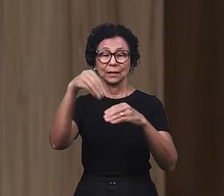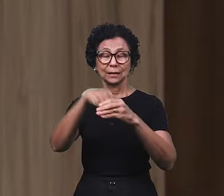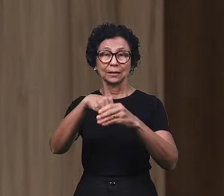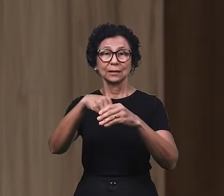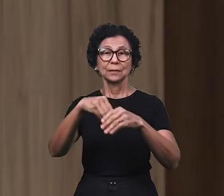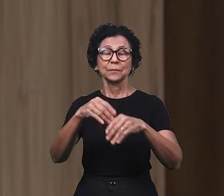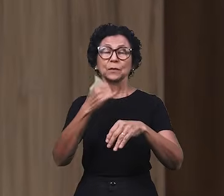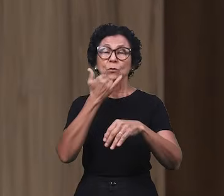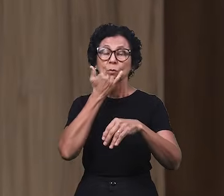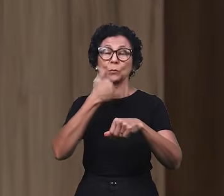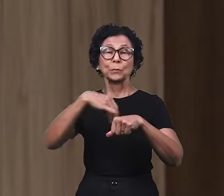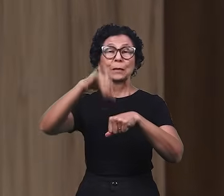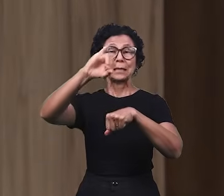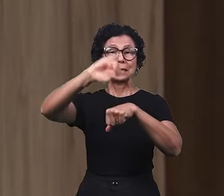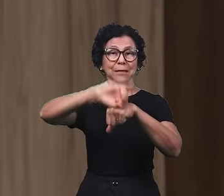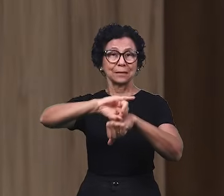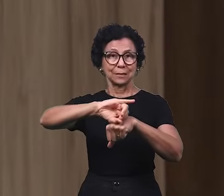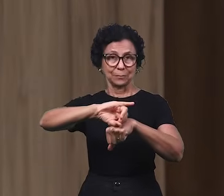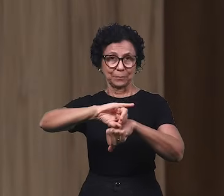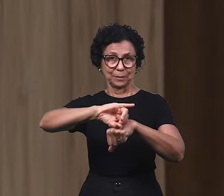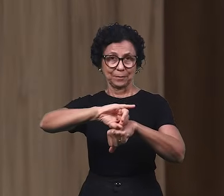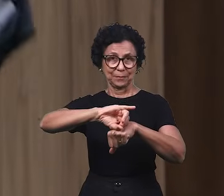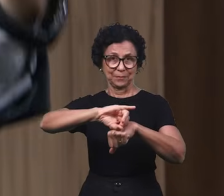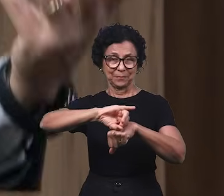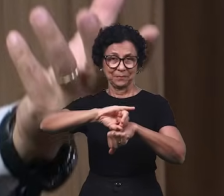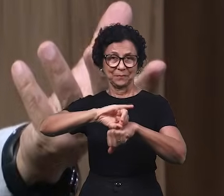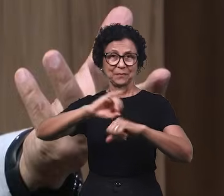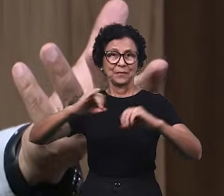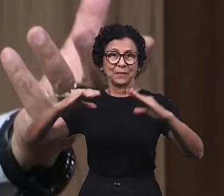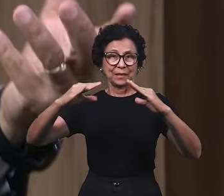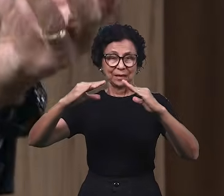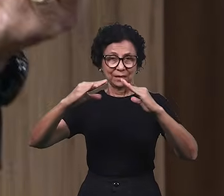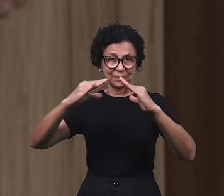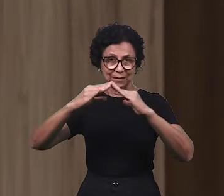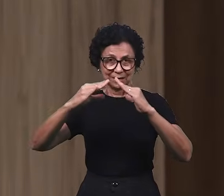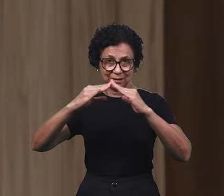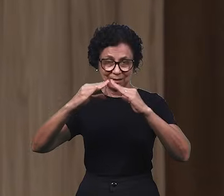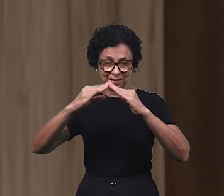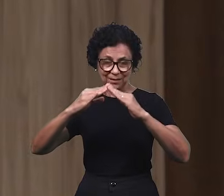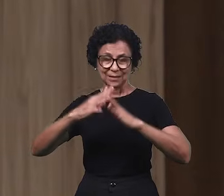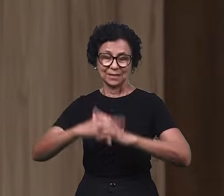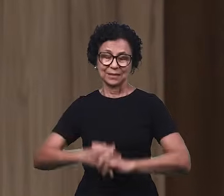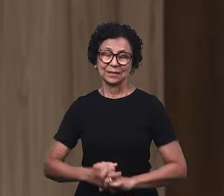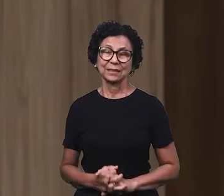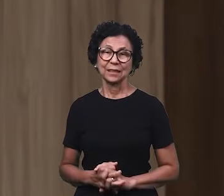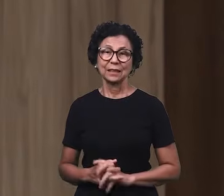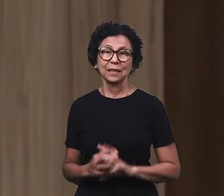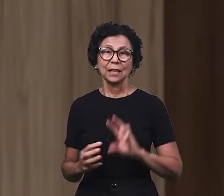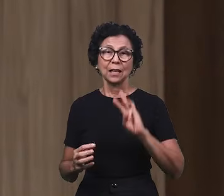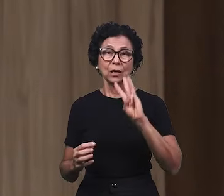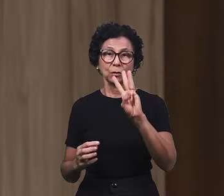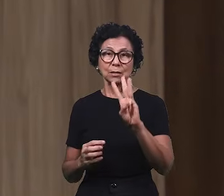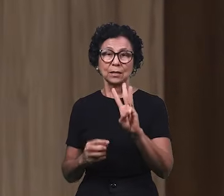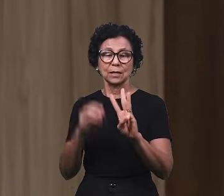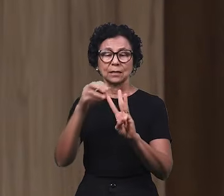o menino. E eles, então, o adoraram, né? E é interessante